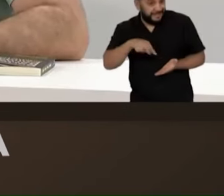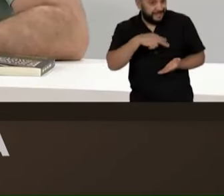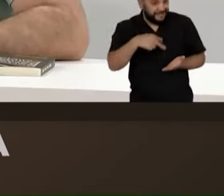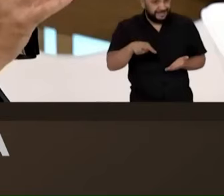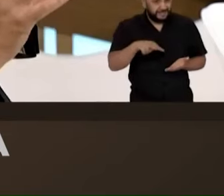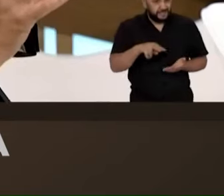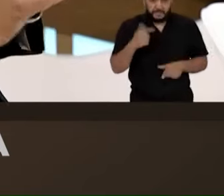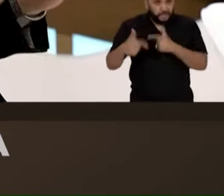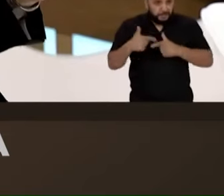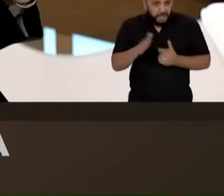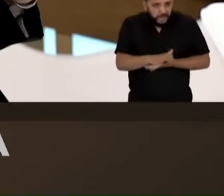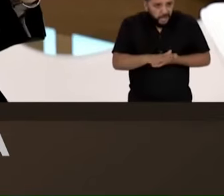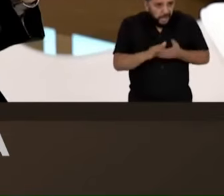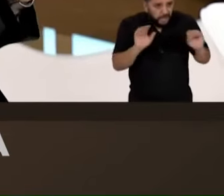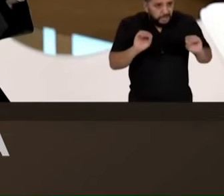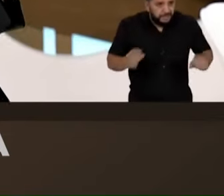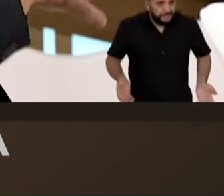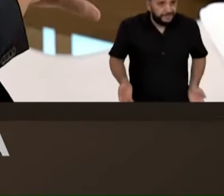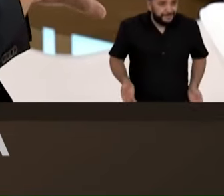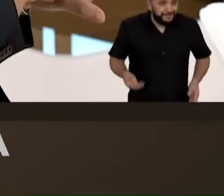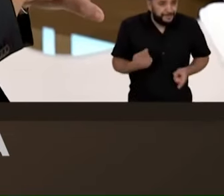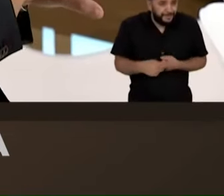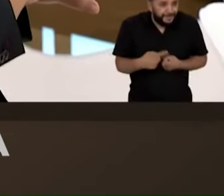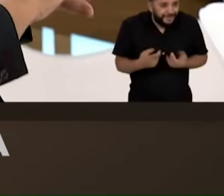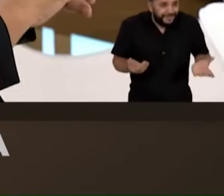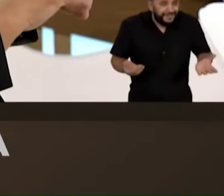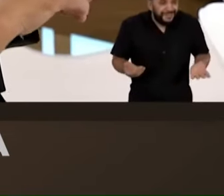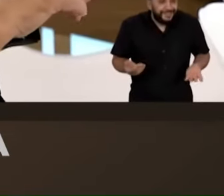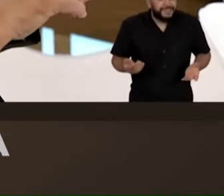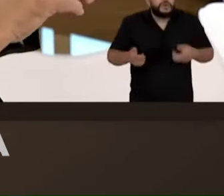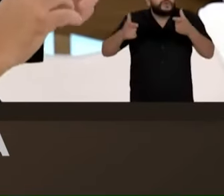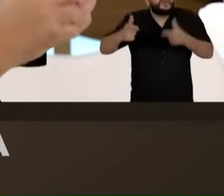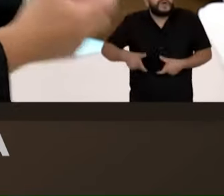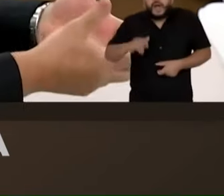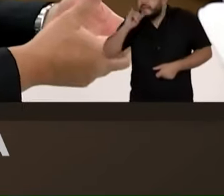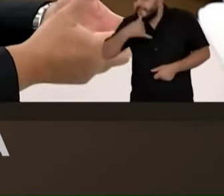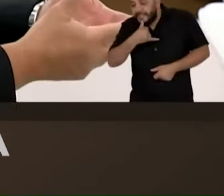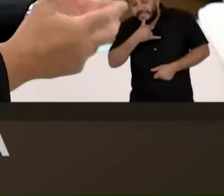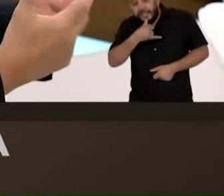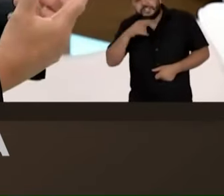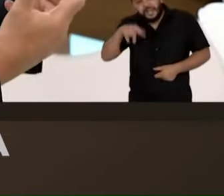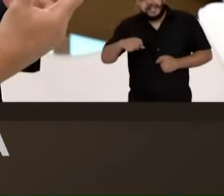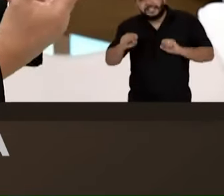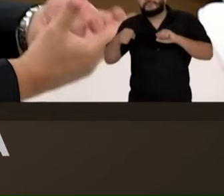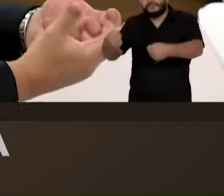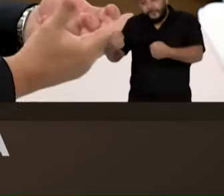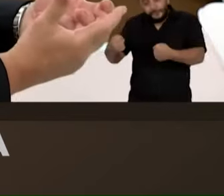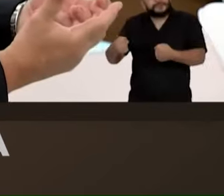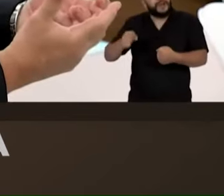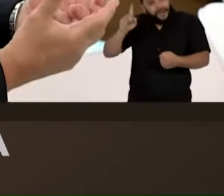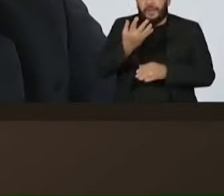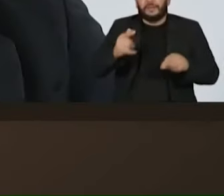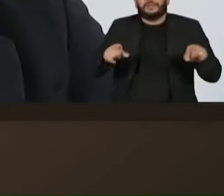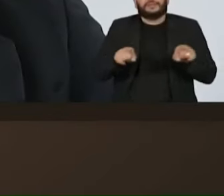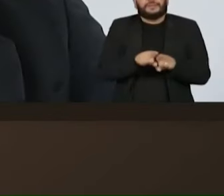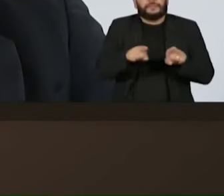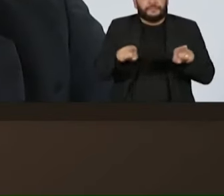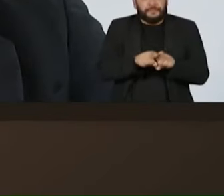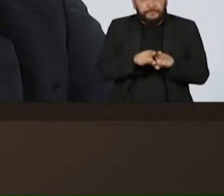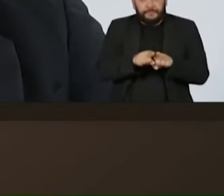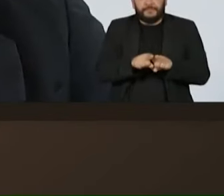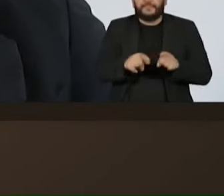não trabalha. Porque o local onde vive a infelicidade é onde você tem que fazer esforço, onde você tem que fazer uma dedicação.